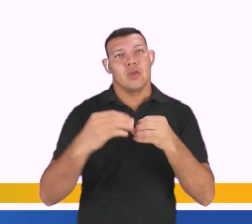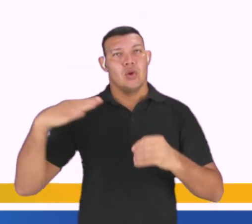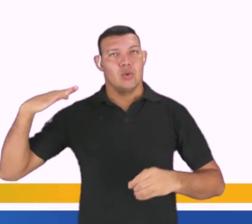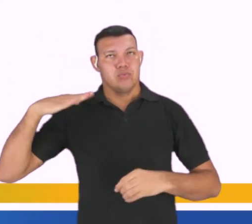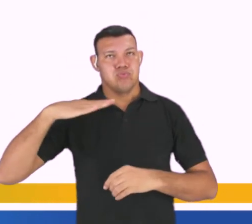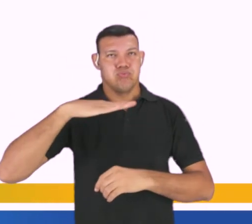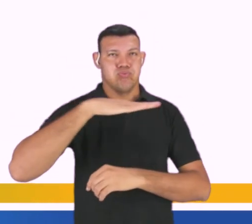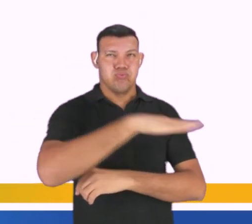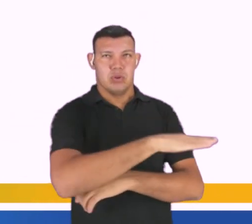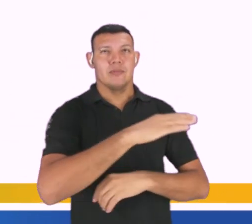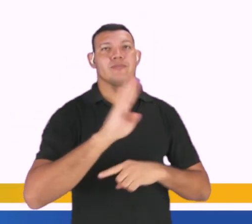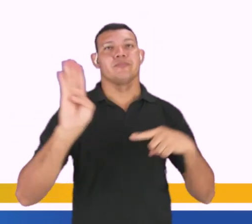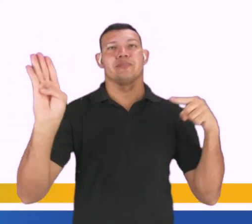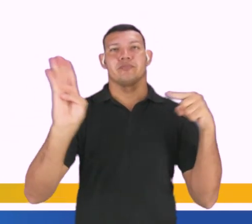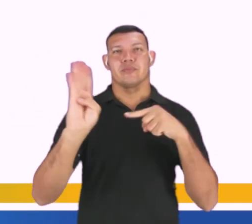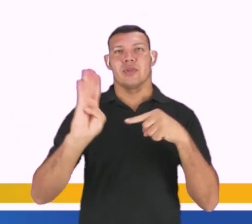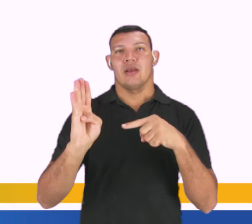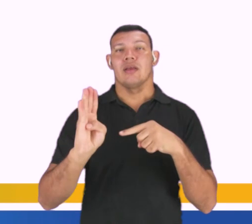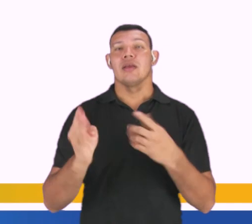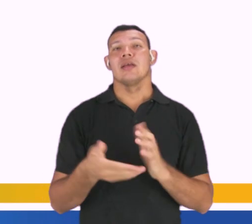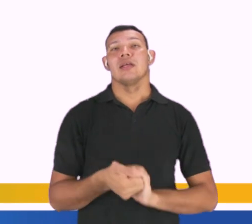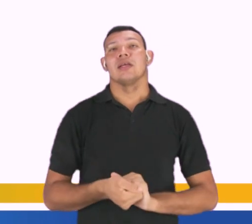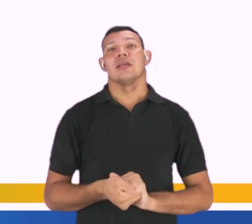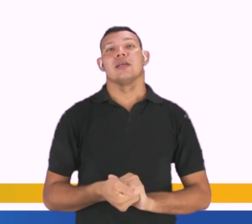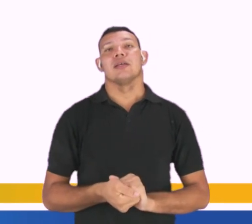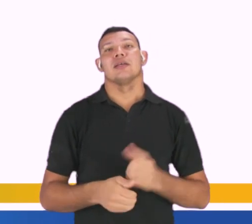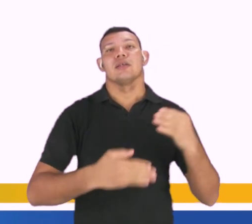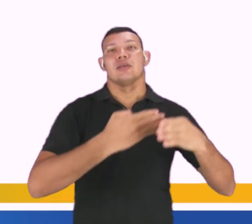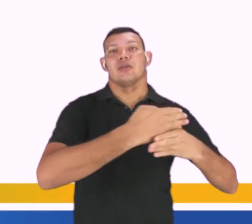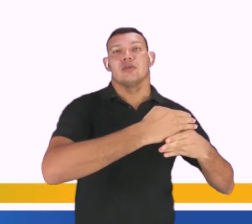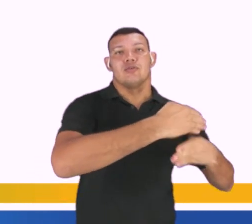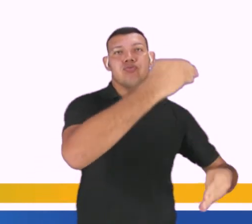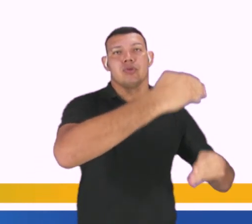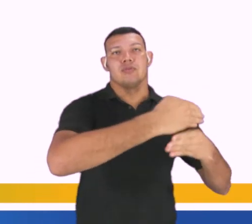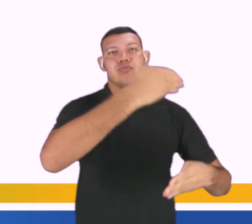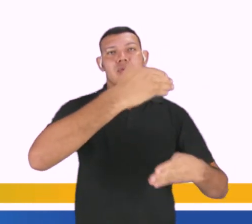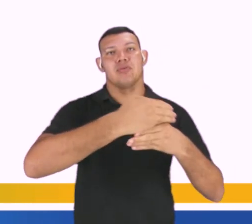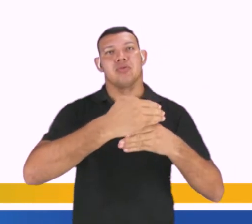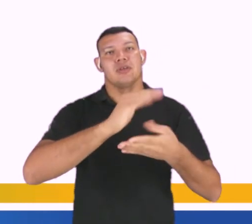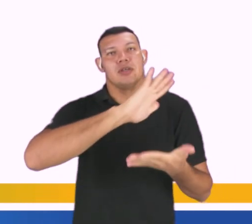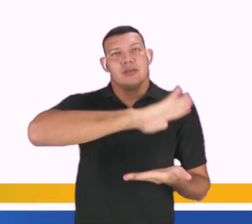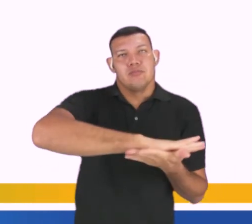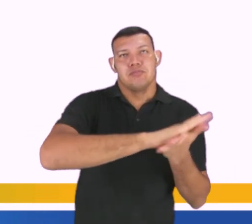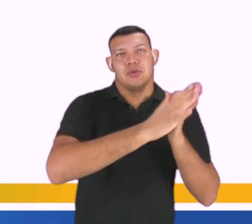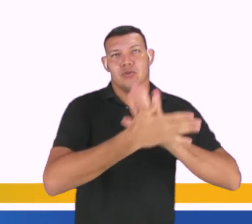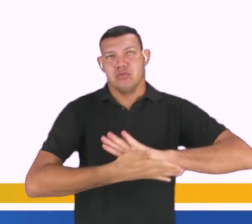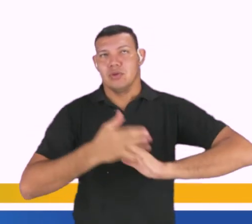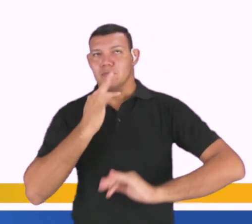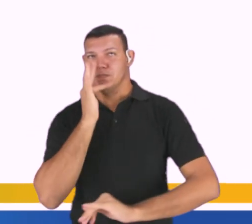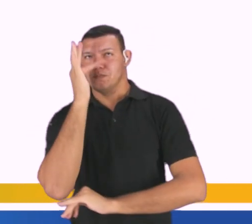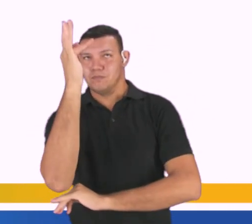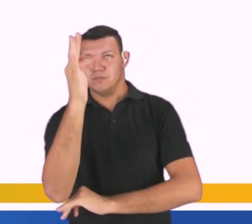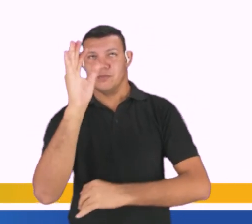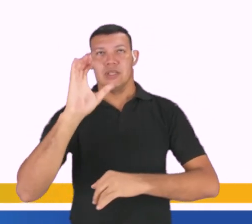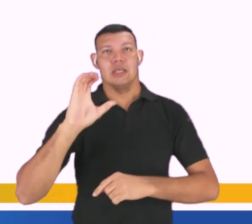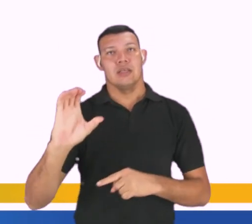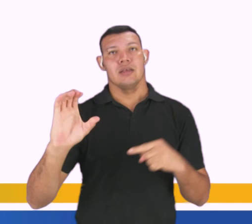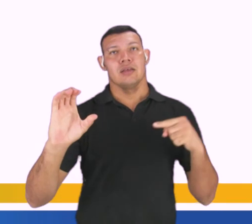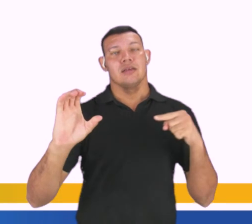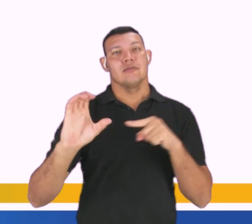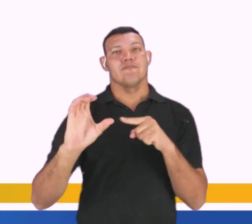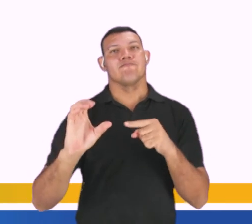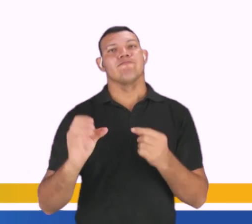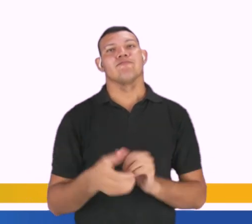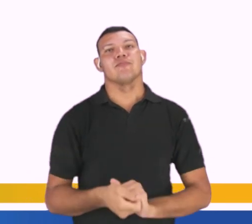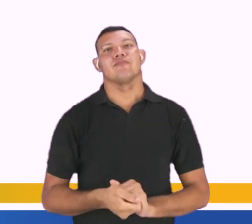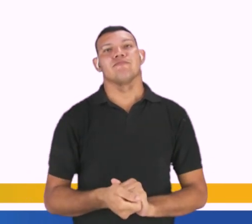caráter efêmero das construções civis que um dia serão destruídas. Letra C, a situação